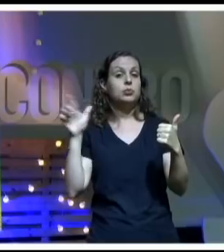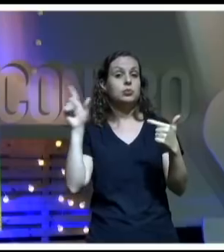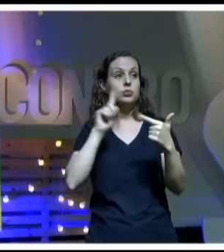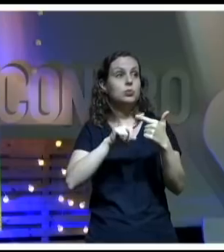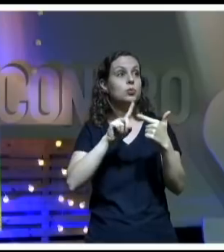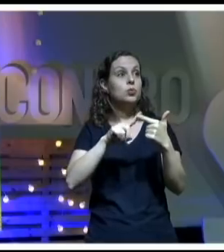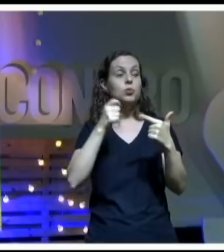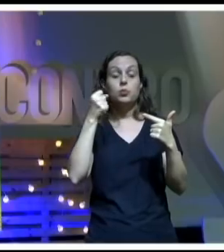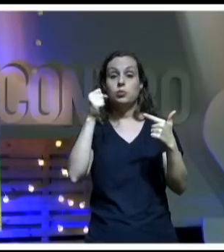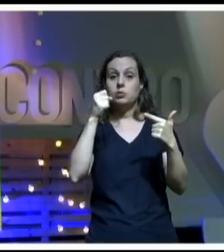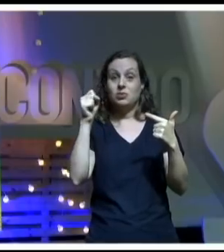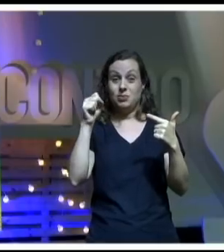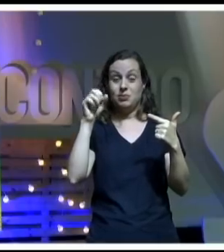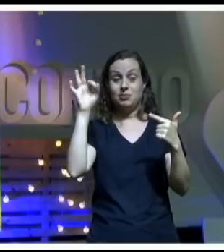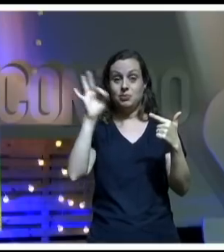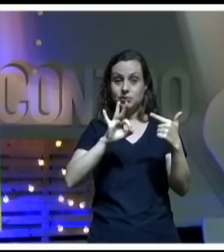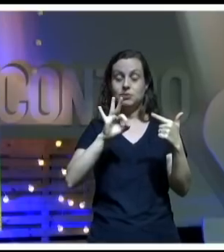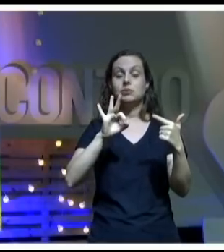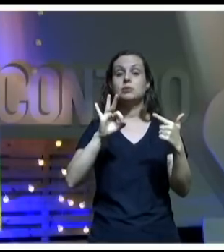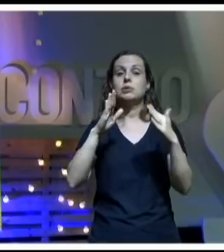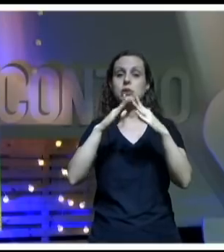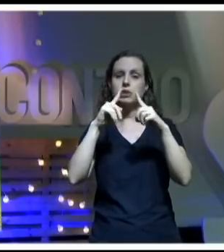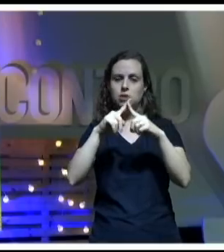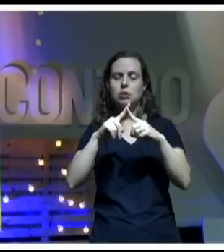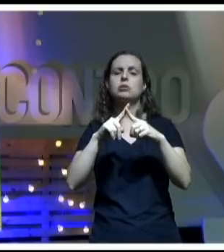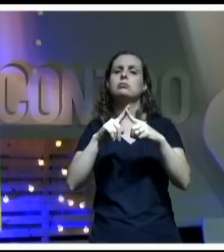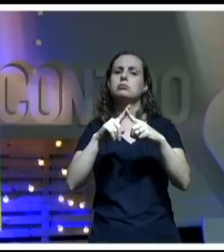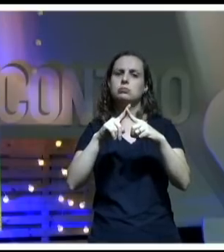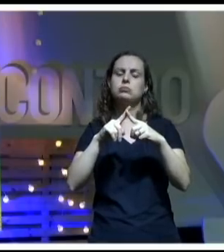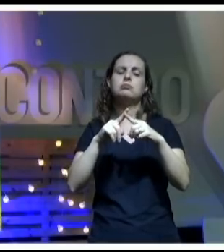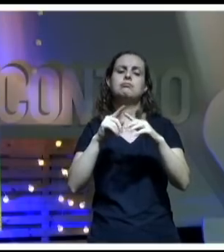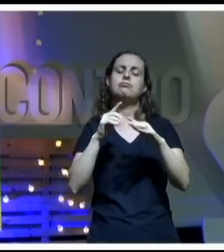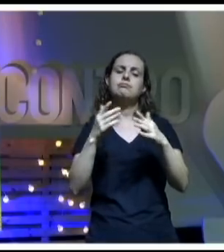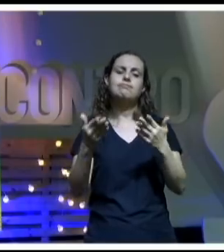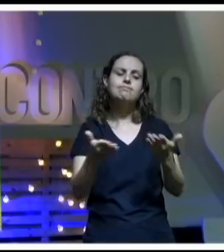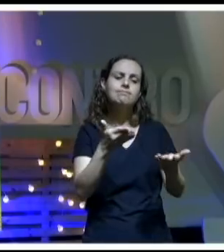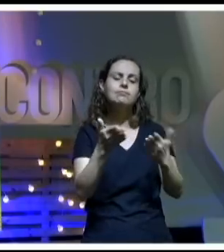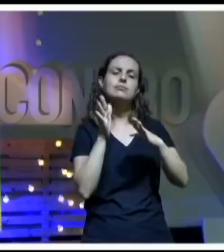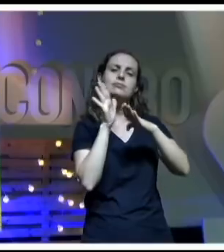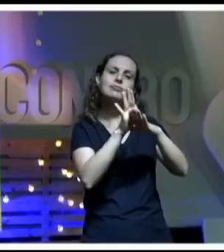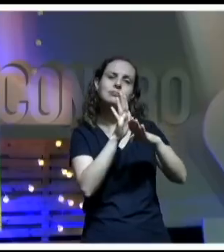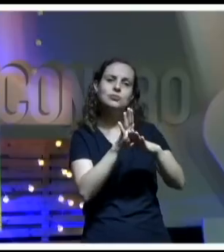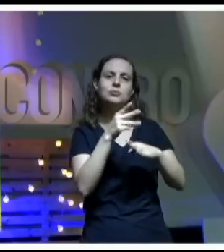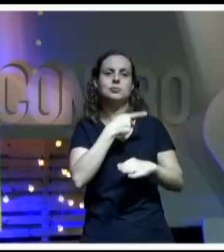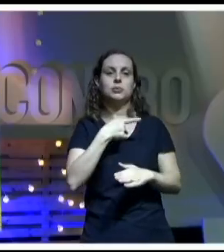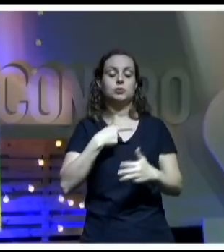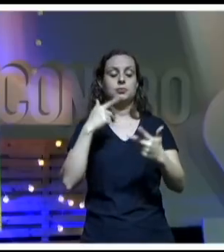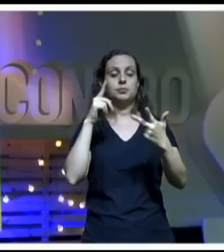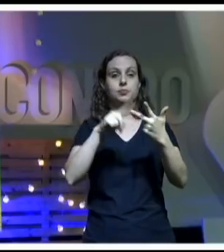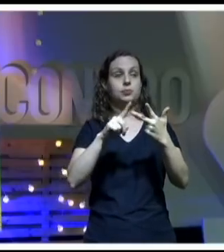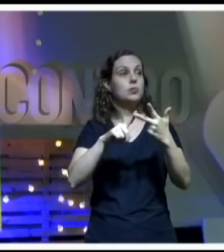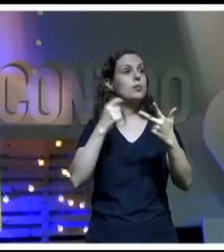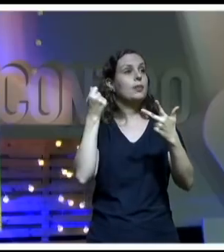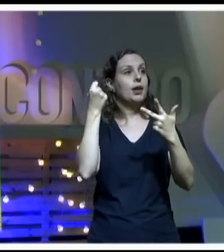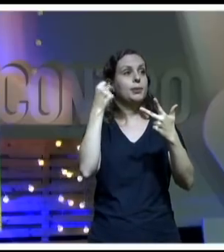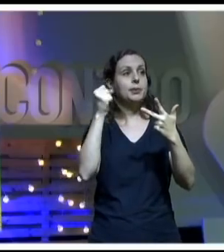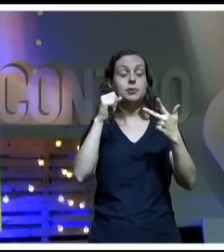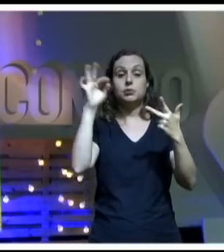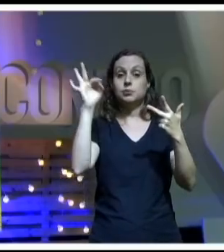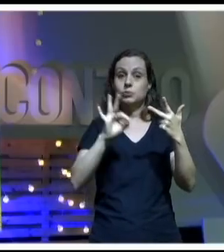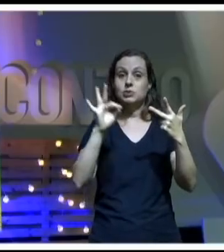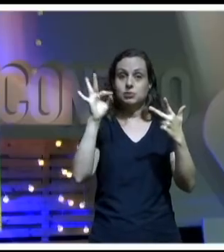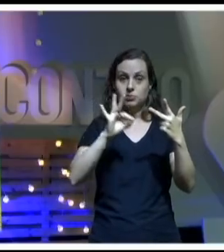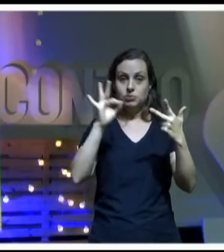88% das igrejas tratam bem os seus pastores legal 88% dos pastores têm uma